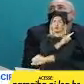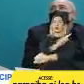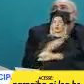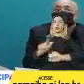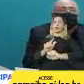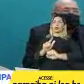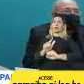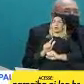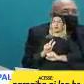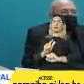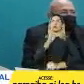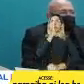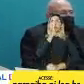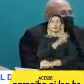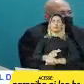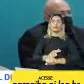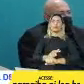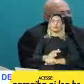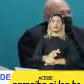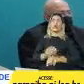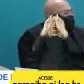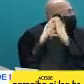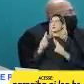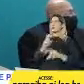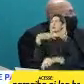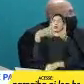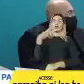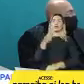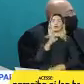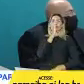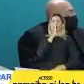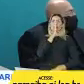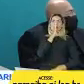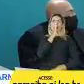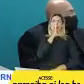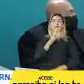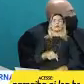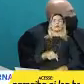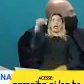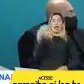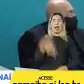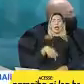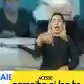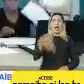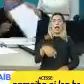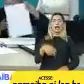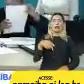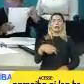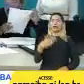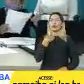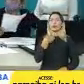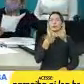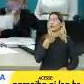Carlson, presidente. Respeite a vereadora. Presidente. Ela não tem comparsa. Aqui presidente, ela é inviolável. Eu presidente Carlson.